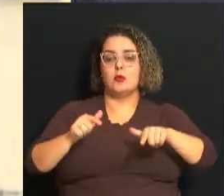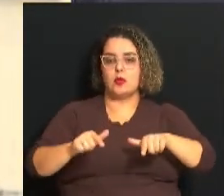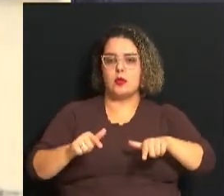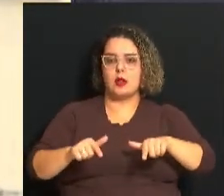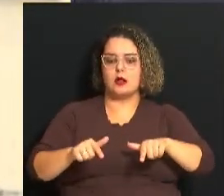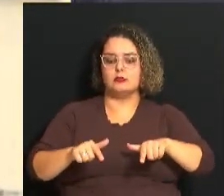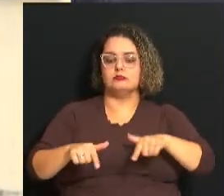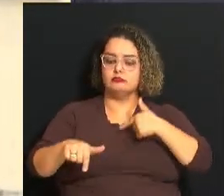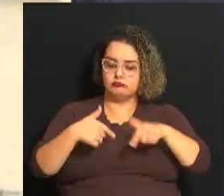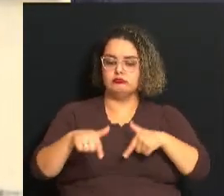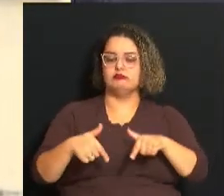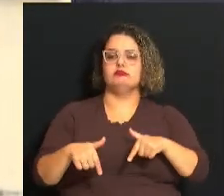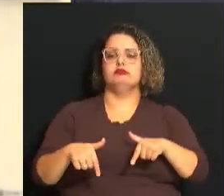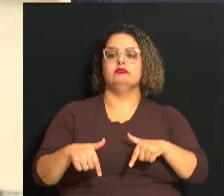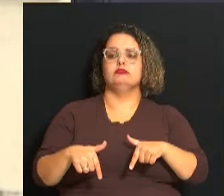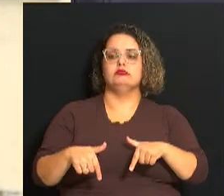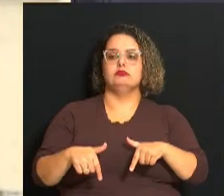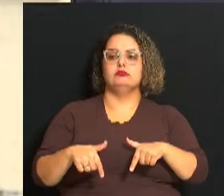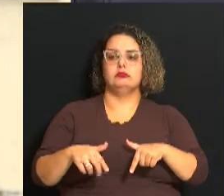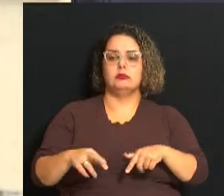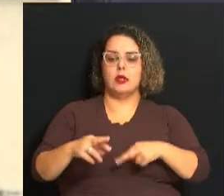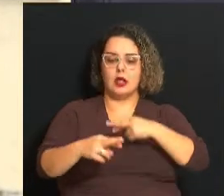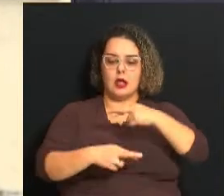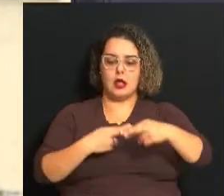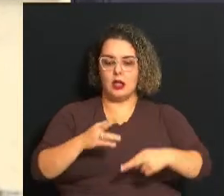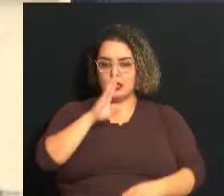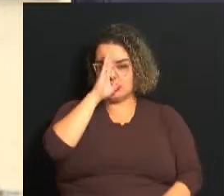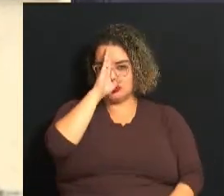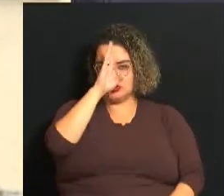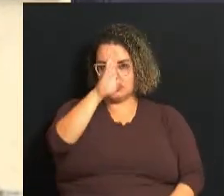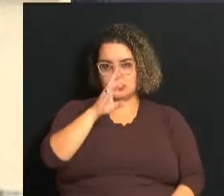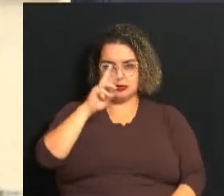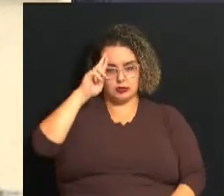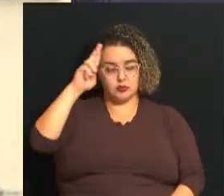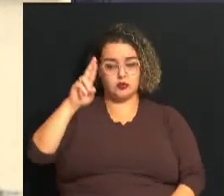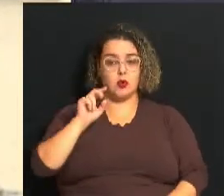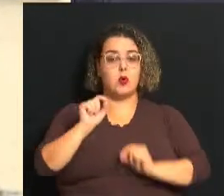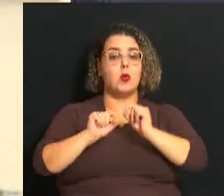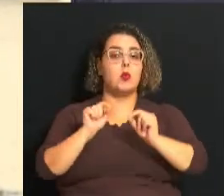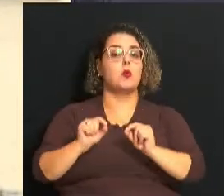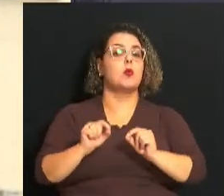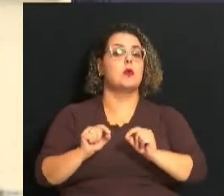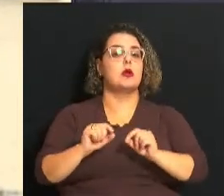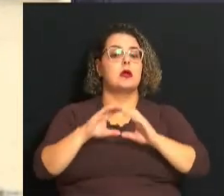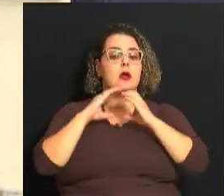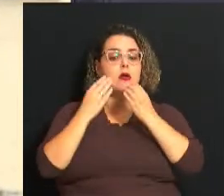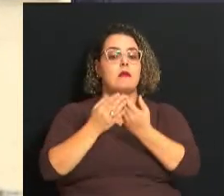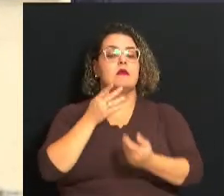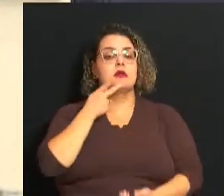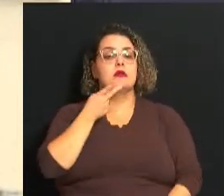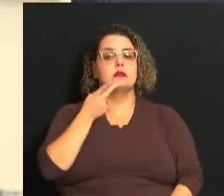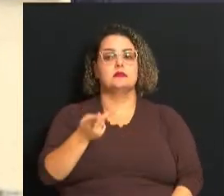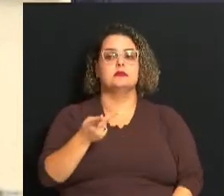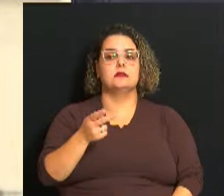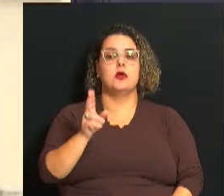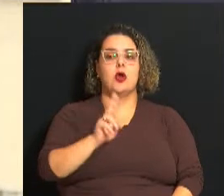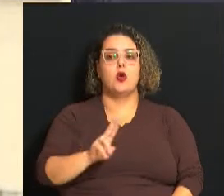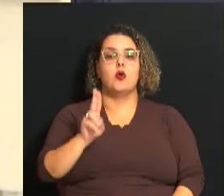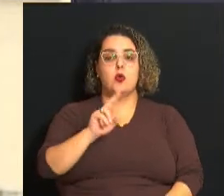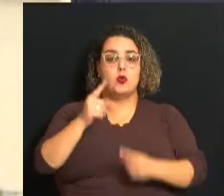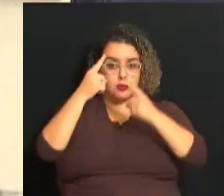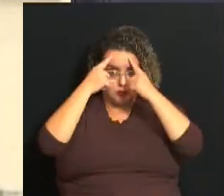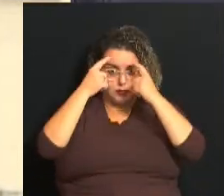trabalha naquela relação direta ali né com a chefia mas o que diz a convenção né que aplica-se a